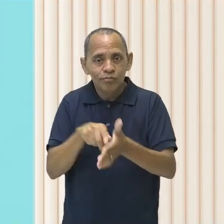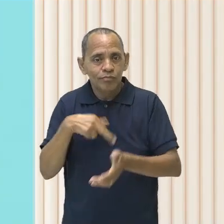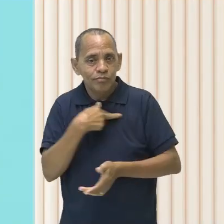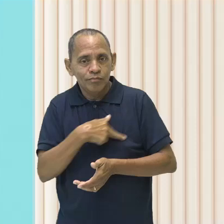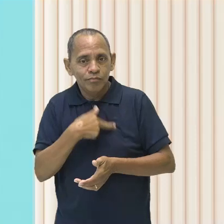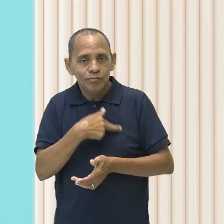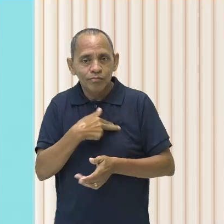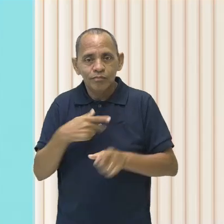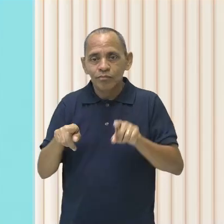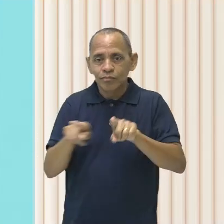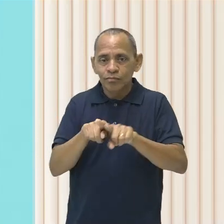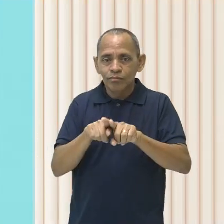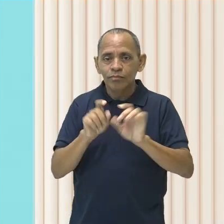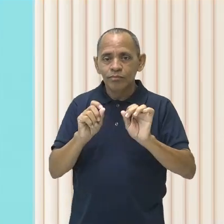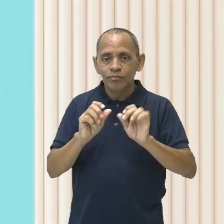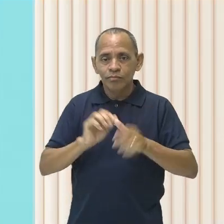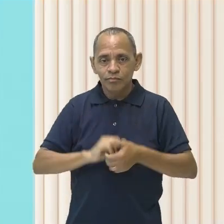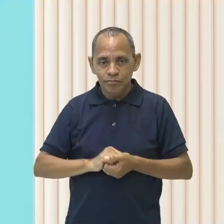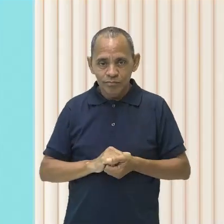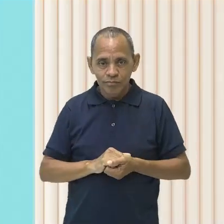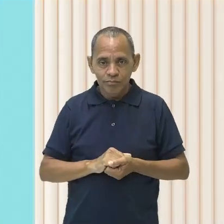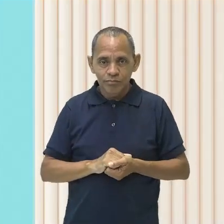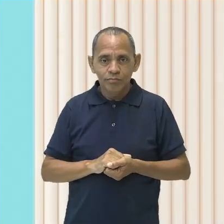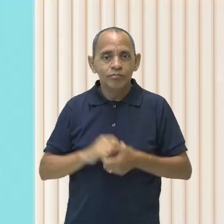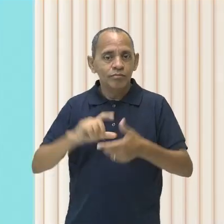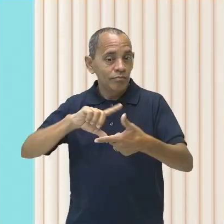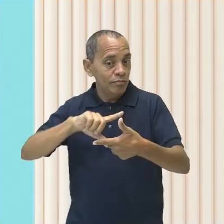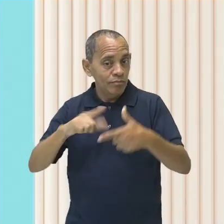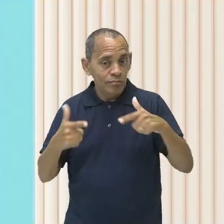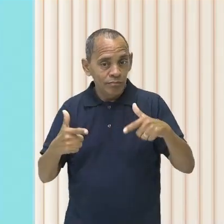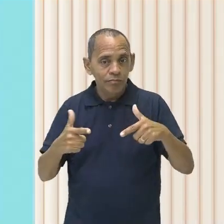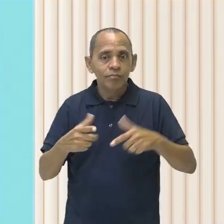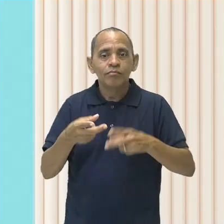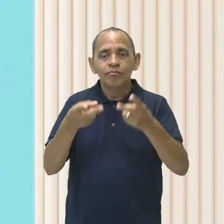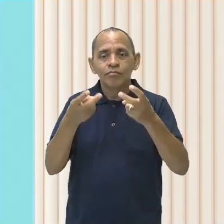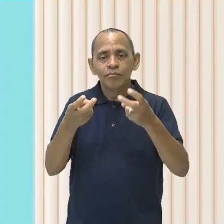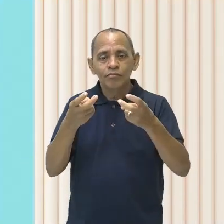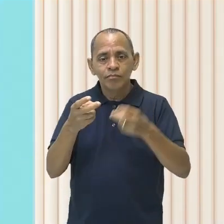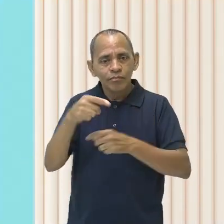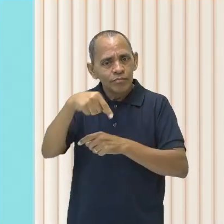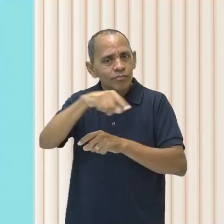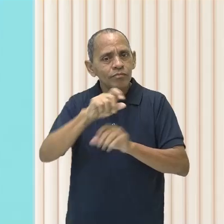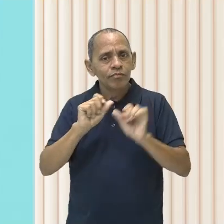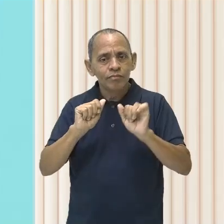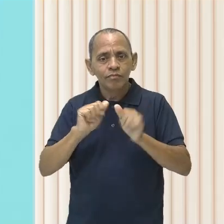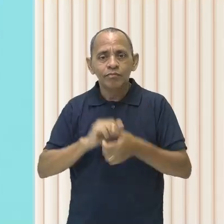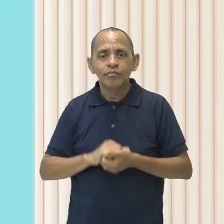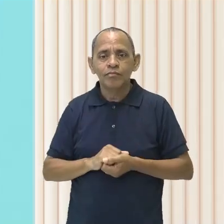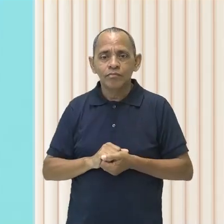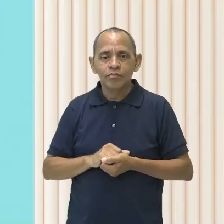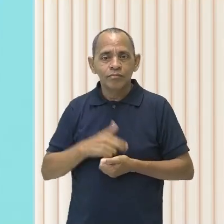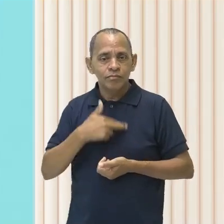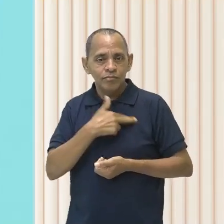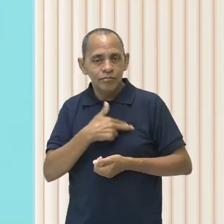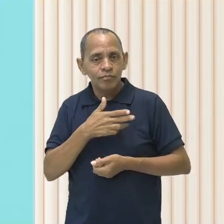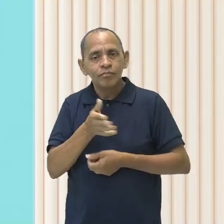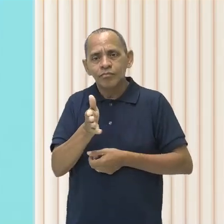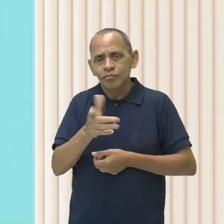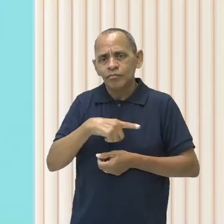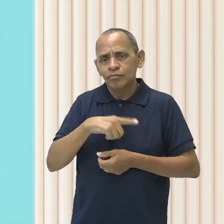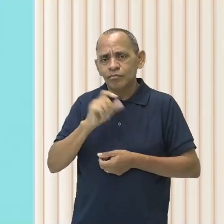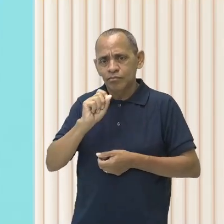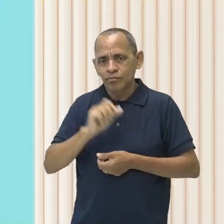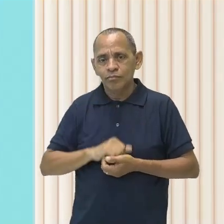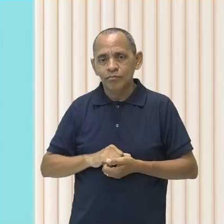junto com modernismo. Se vocês perceberem, aqui no romance já, né, no